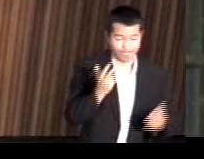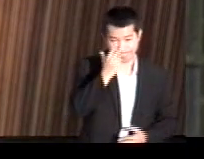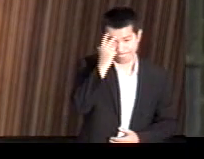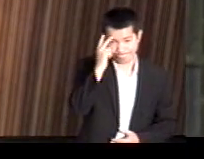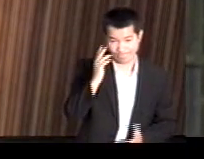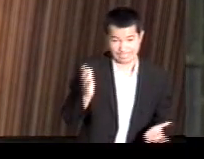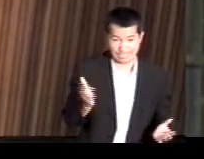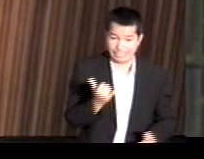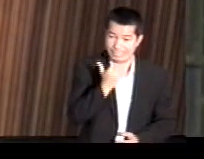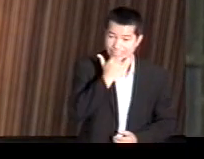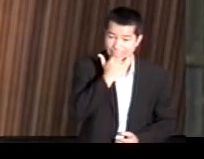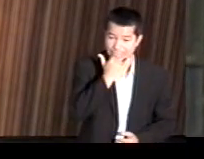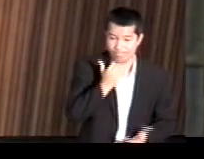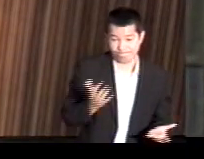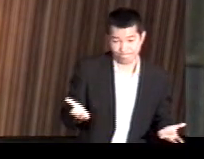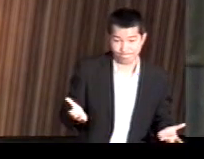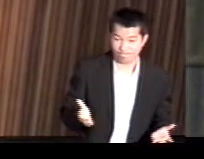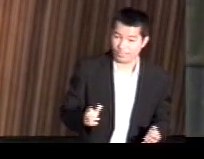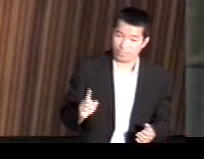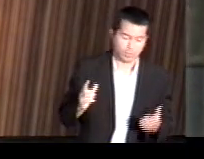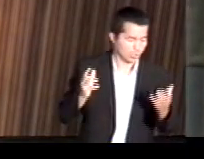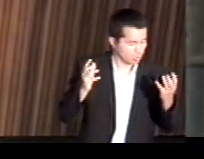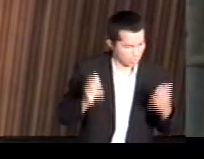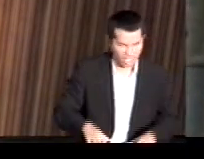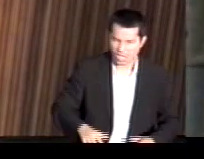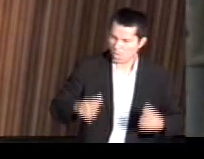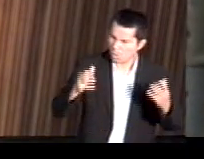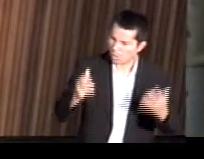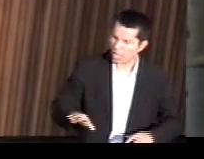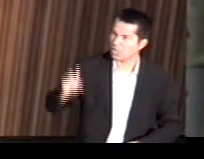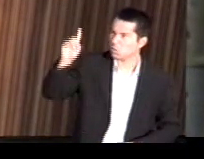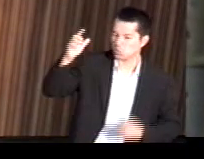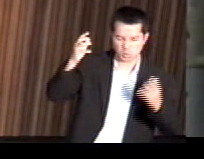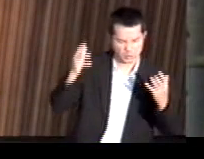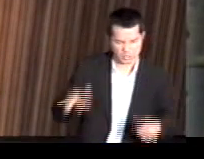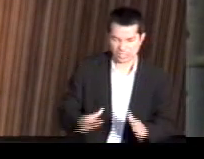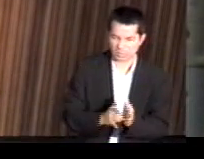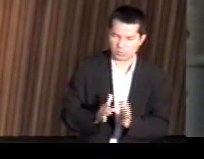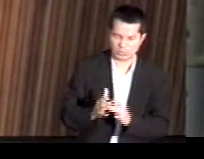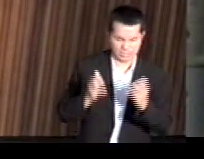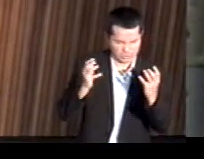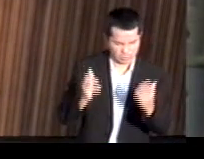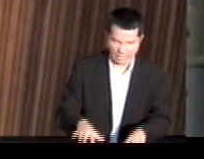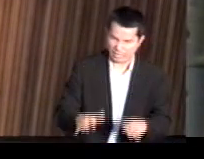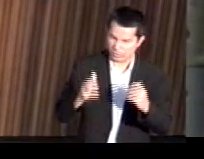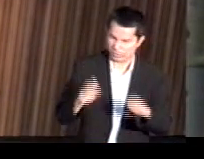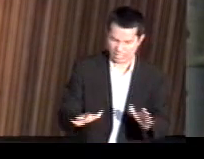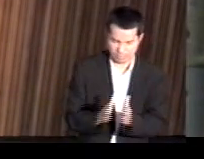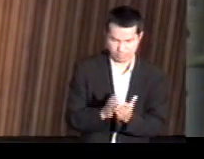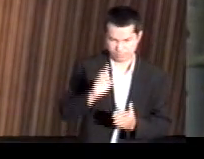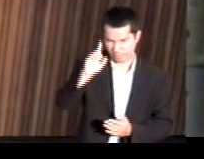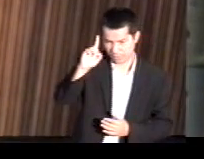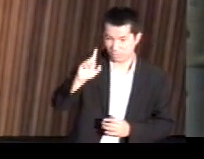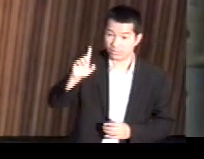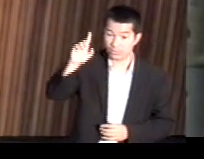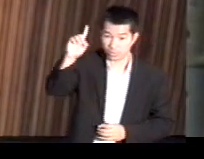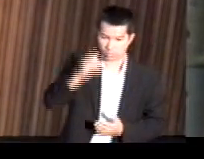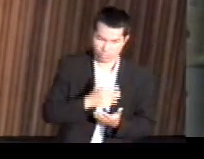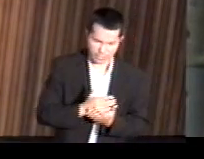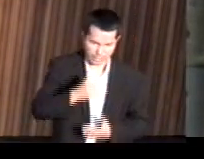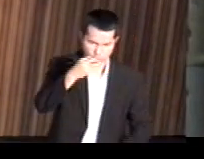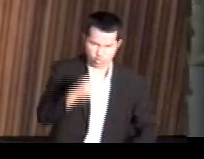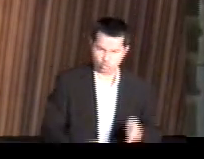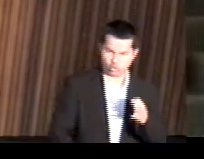juiz. E naquele dia, ele vai julgar primeiro os anjos caídos. Ele vai começar